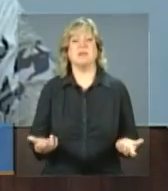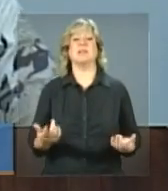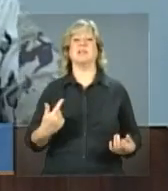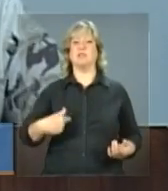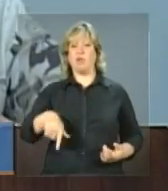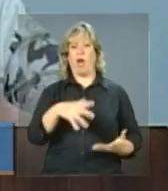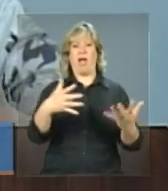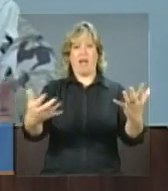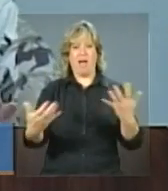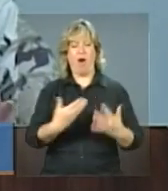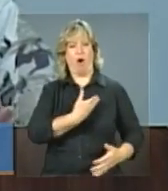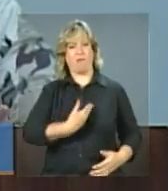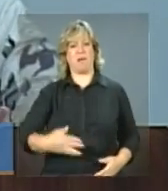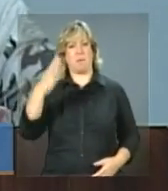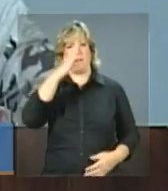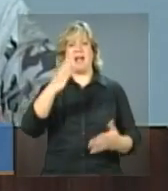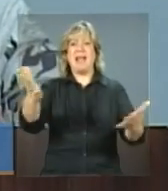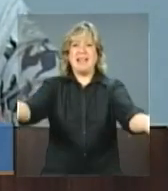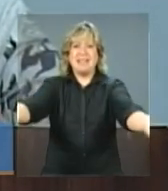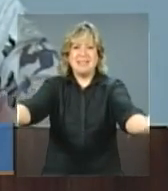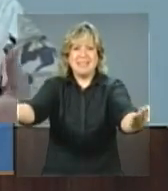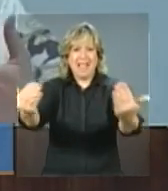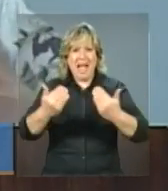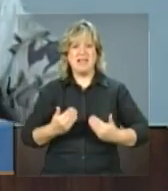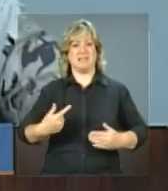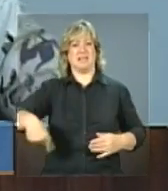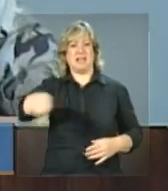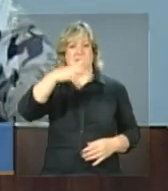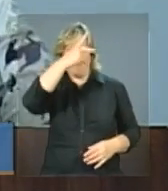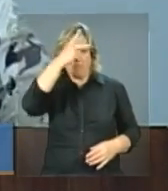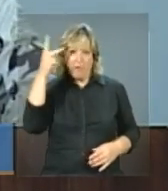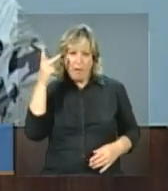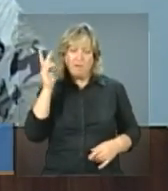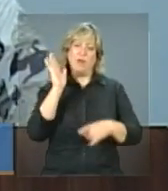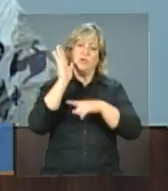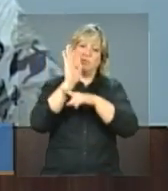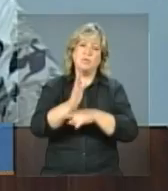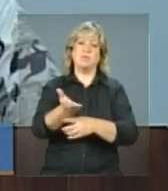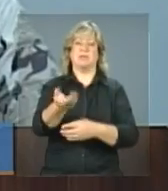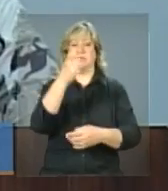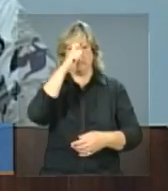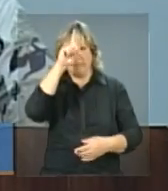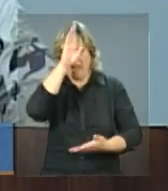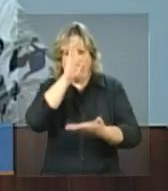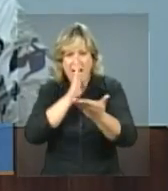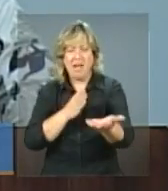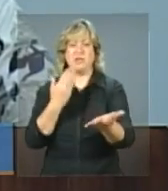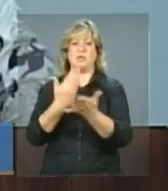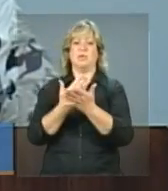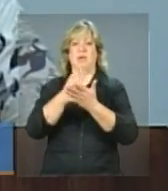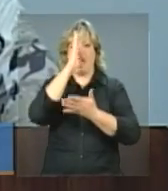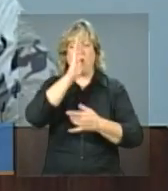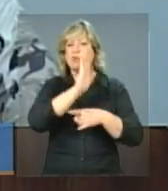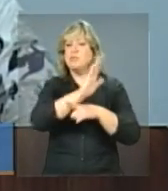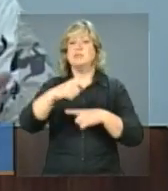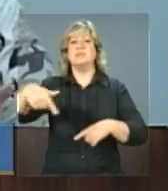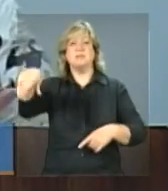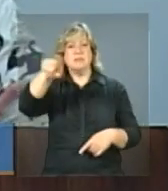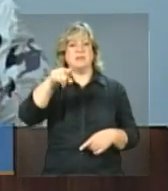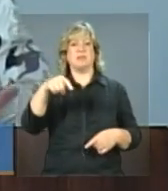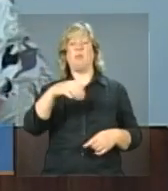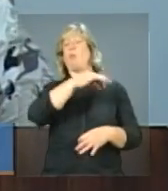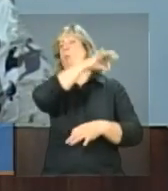Estado brasileiro possa trazer essa população para a rede de serviços públicos, que é universal, mas que tem que